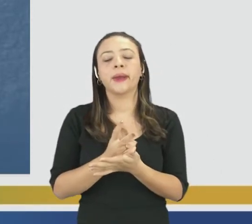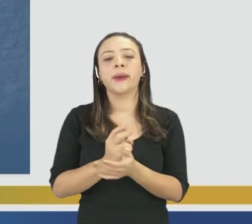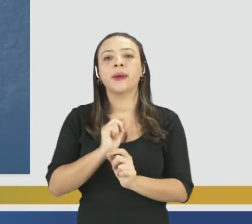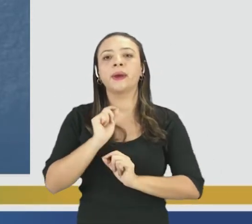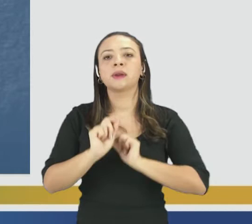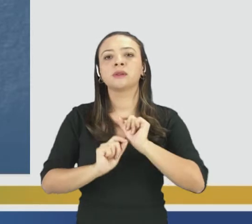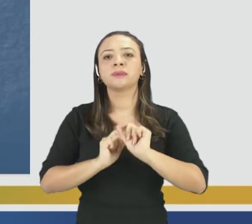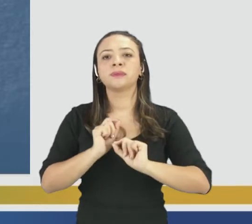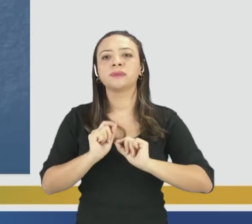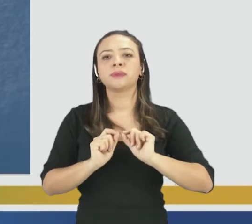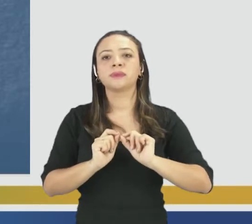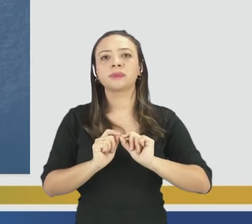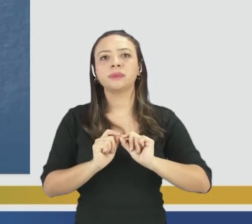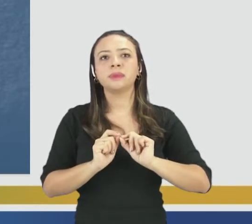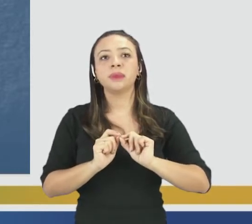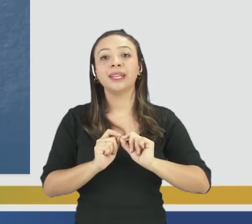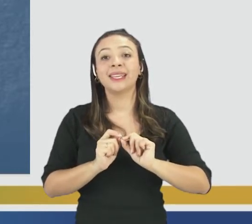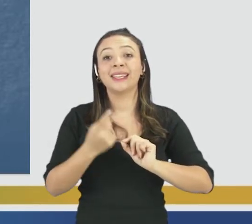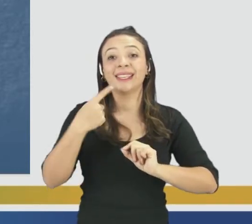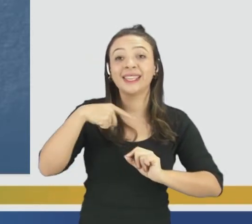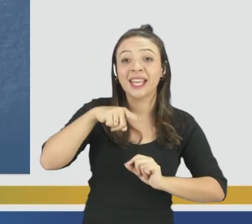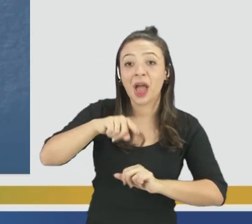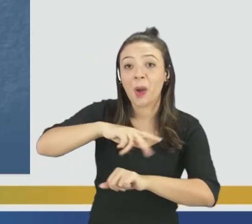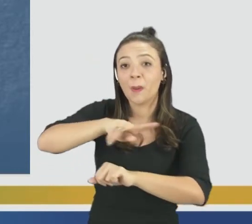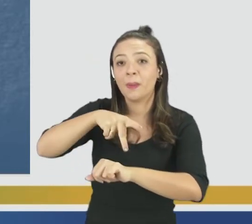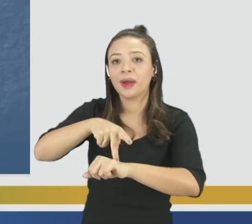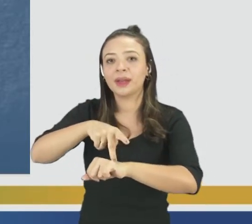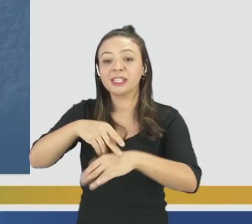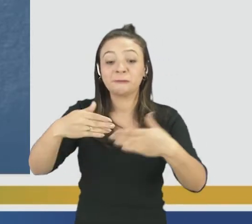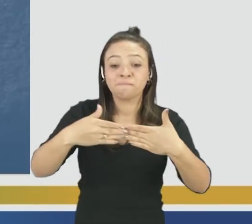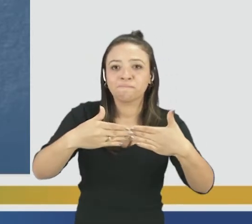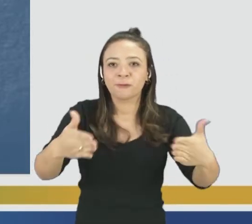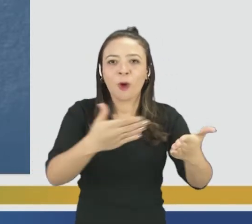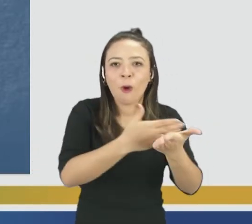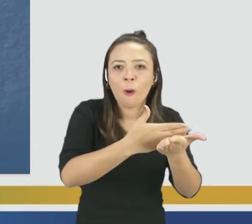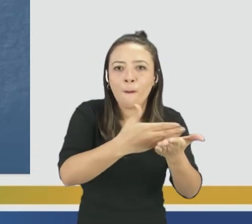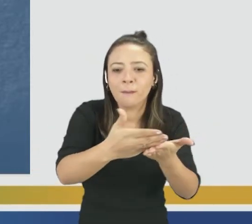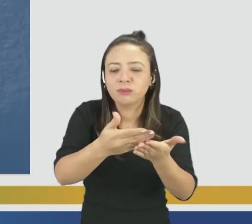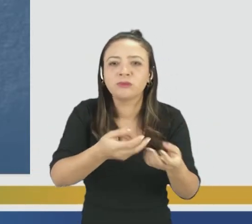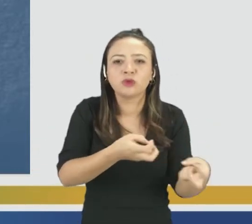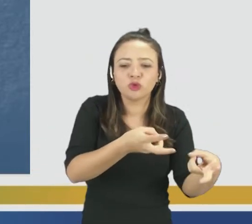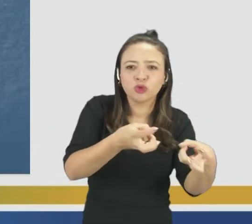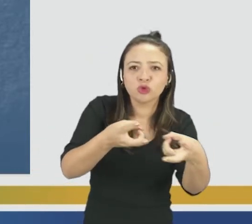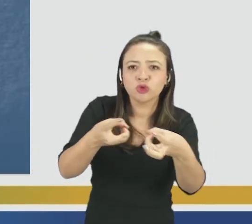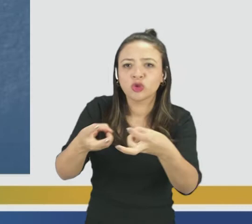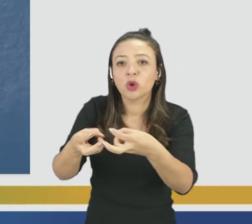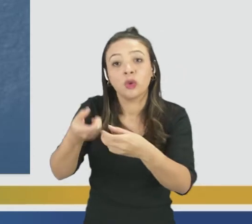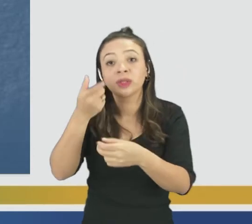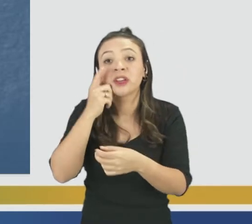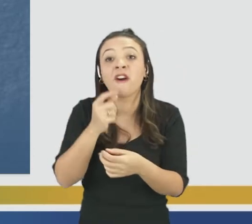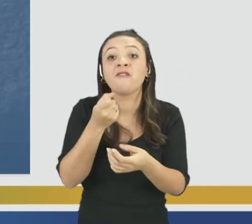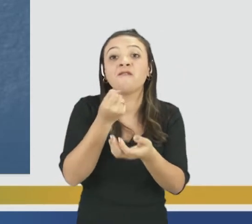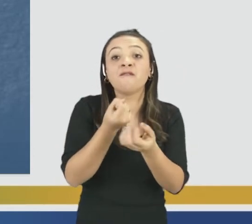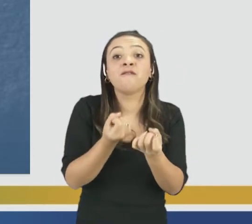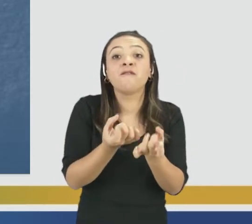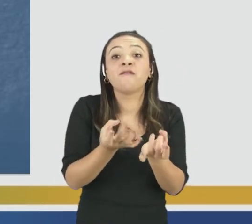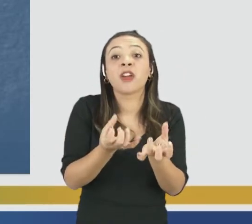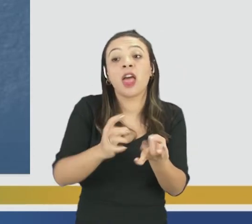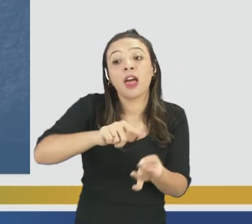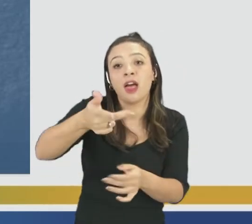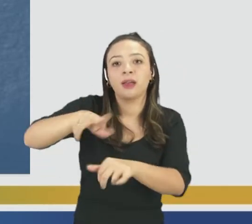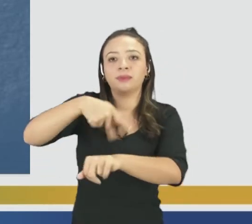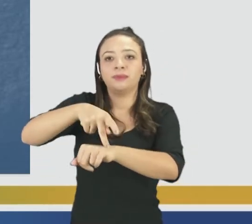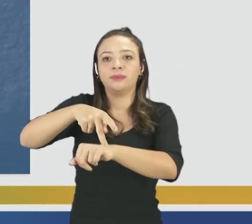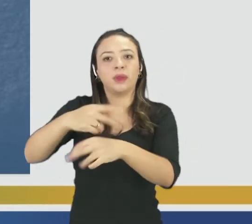de irem aos países abrirem as portas para que aumentem as exportações como acontece com o Brasil